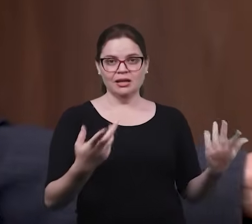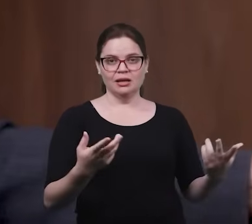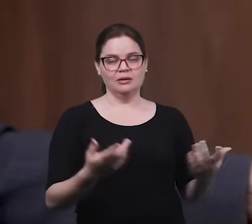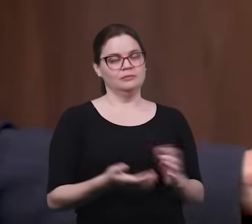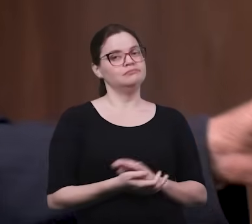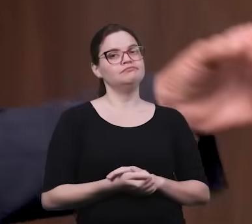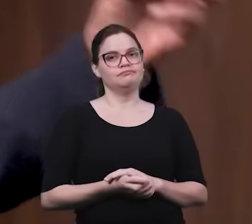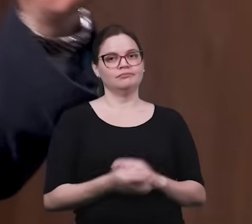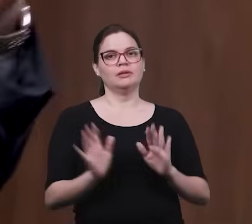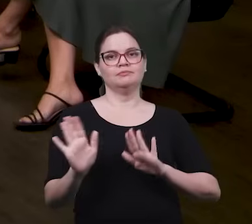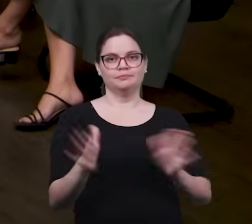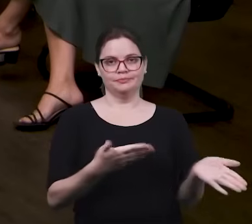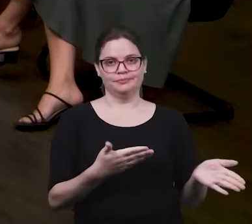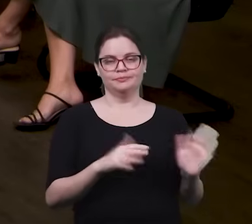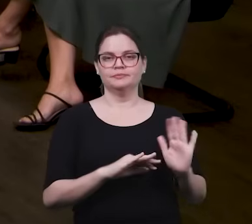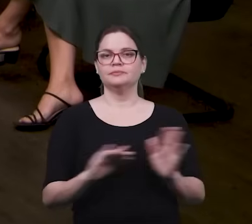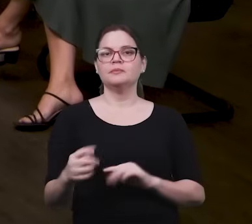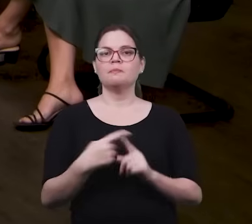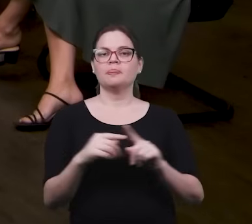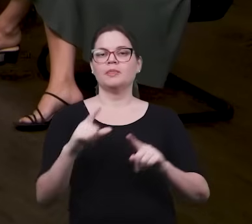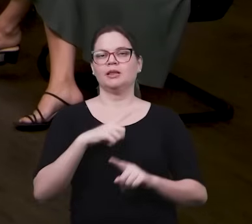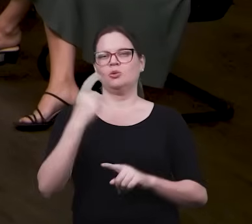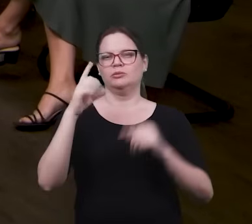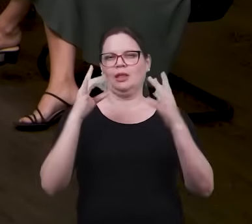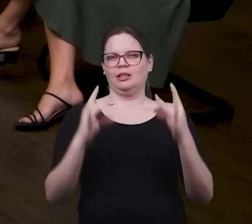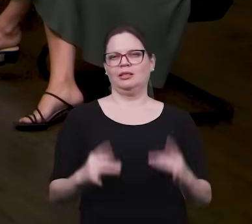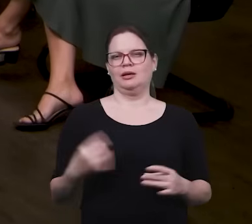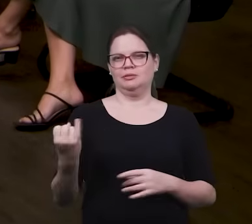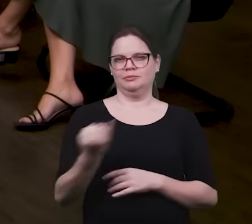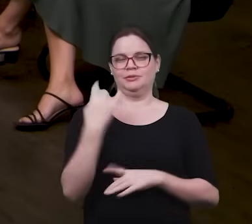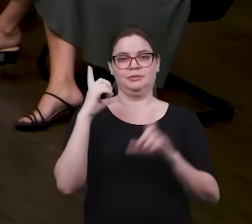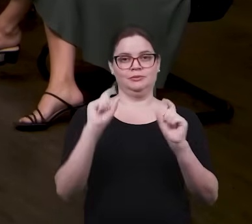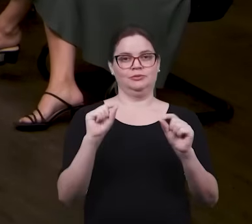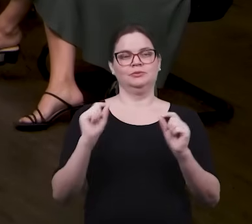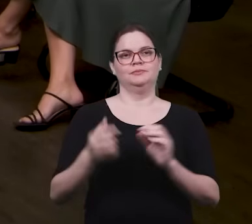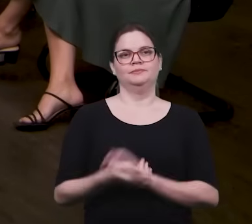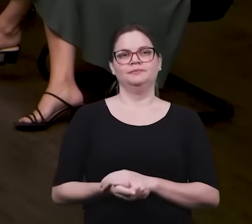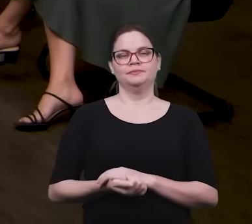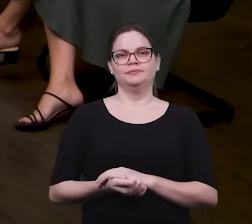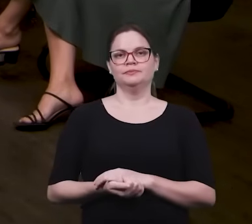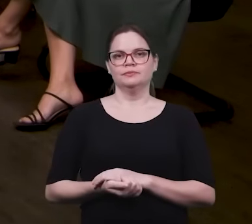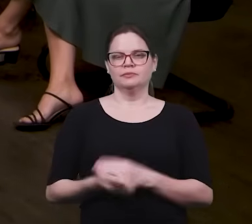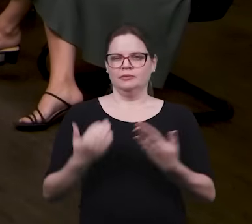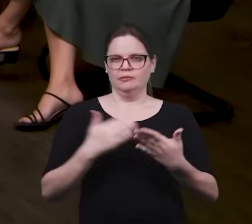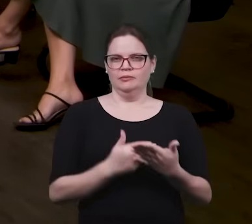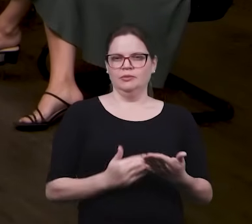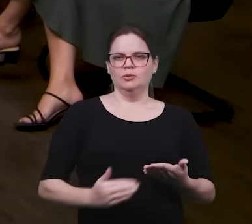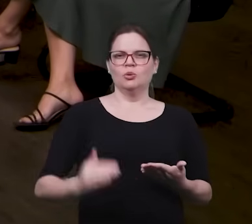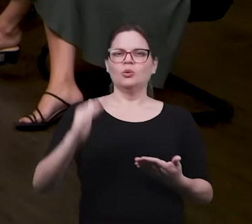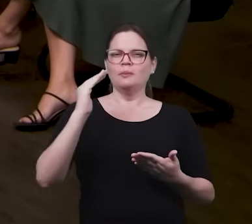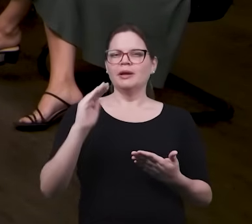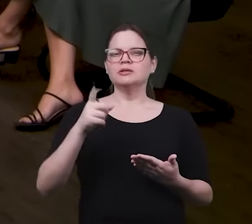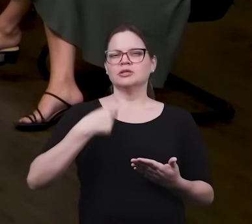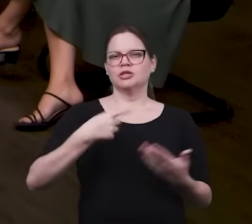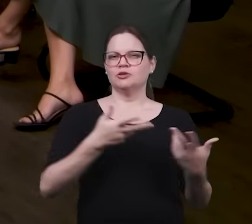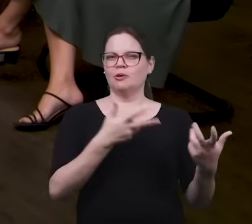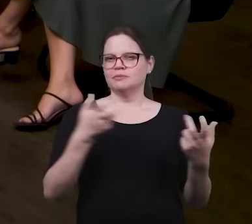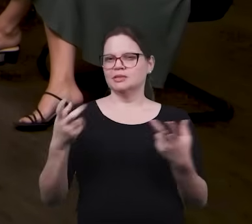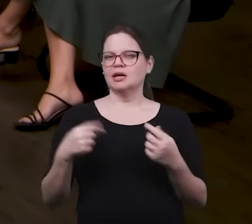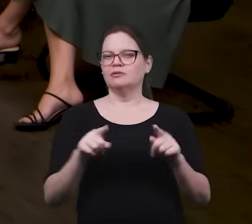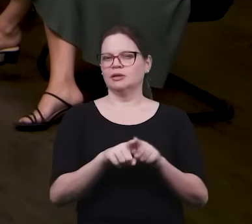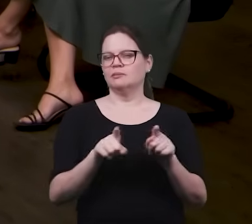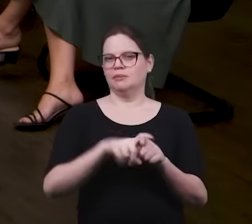pastor Josias, há um detalhe importante que, desde o começo, e nós vamos vendo isso ao longo da